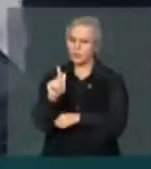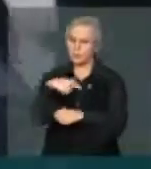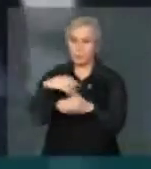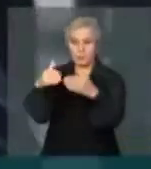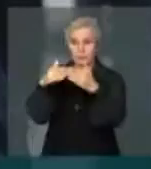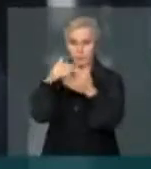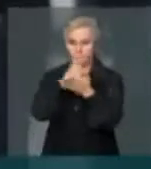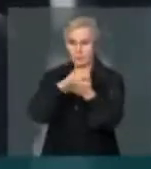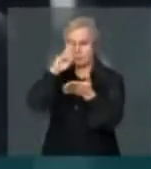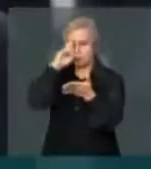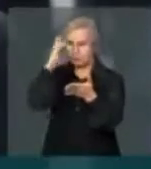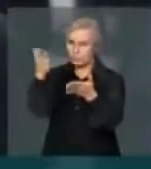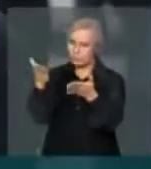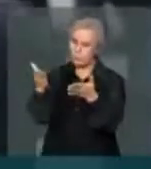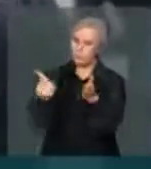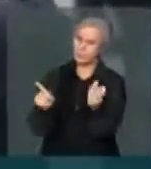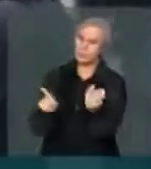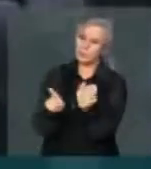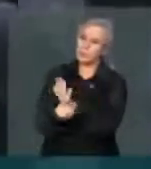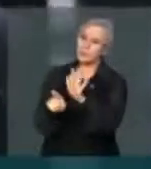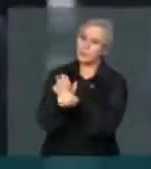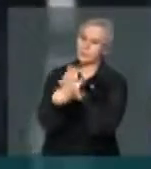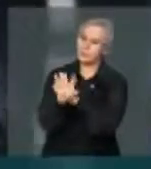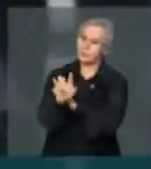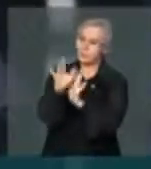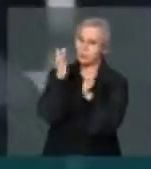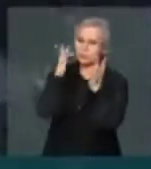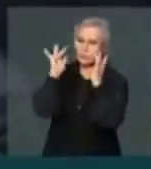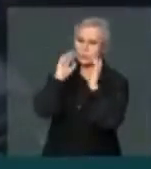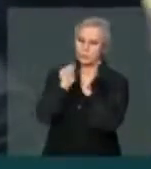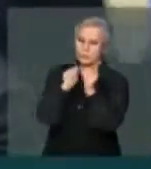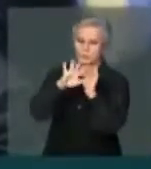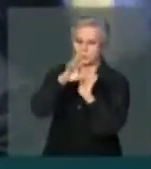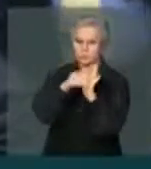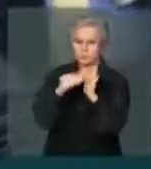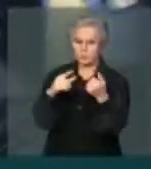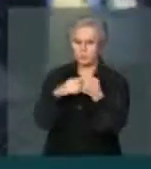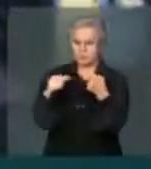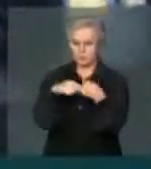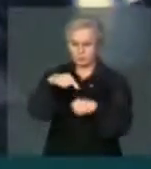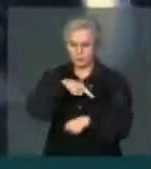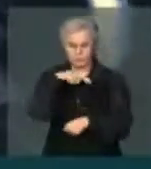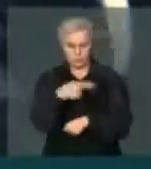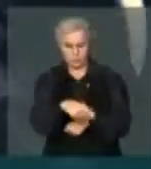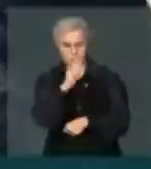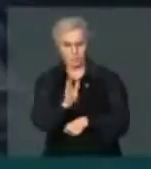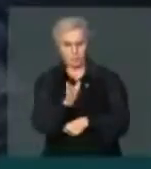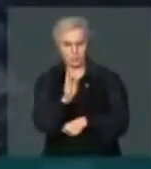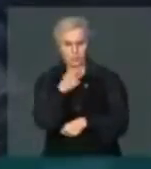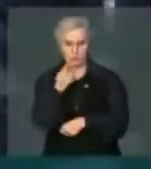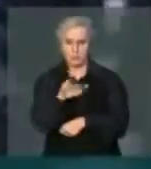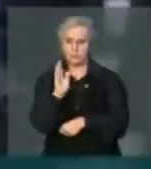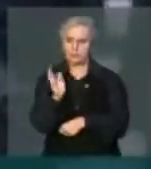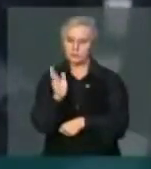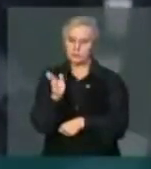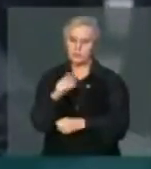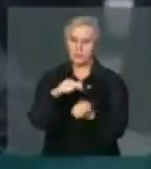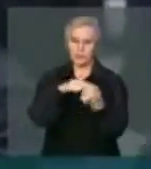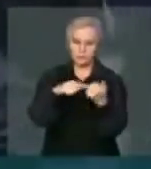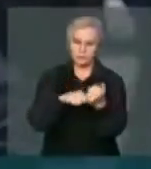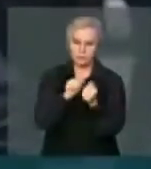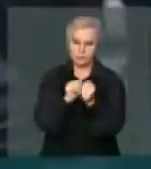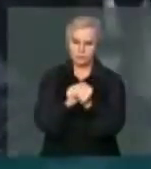essa manifestação da questão de ordem, que é complementar com os artigos aqui que foram elencados ao que foi dito pelo deputado Silvio